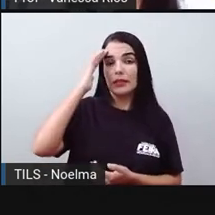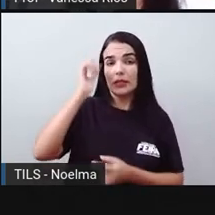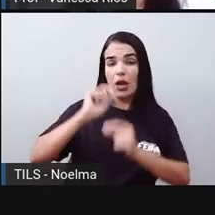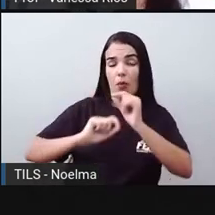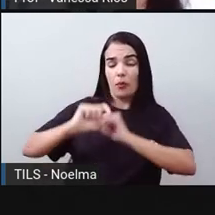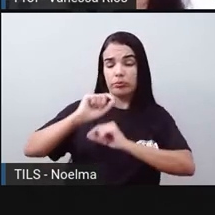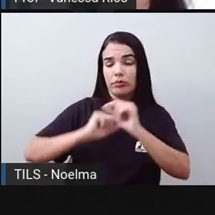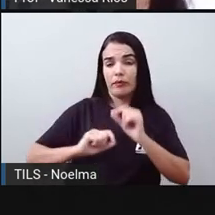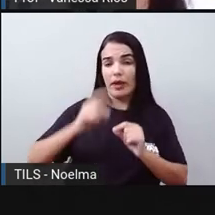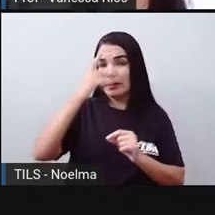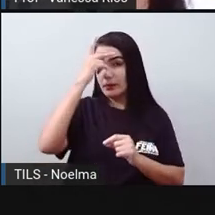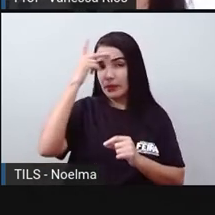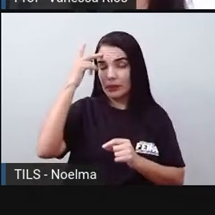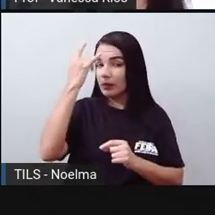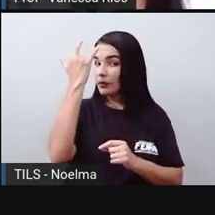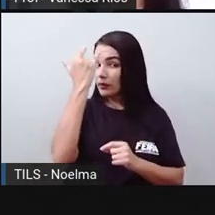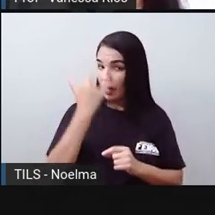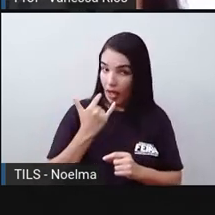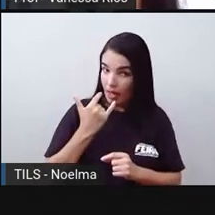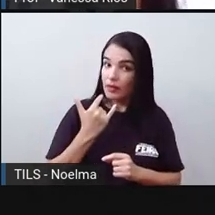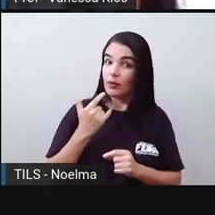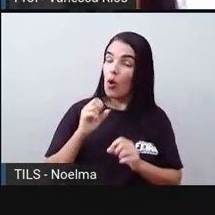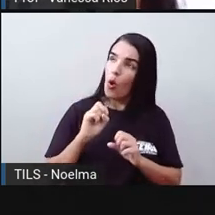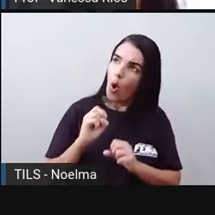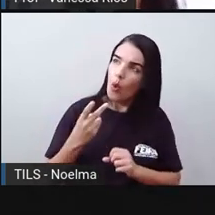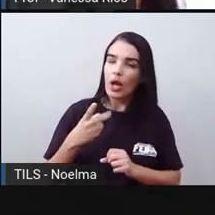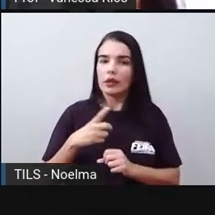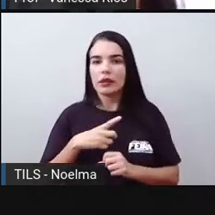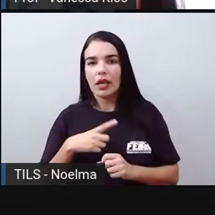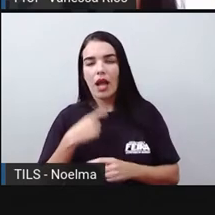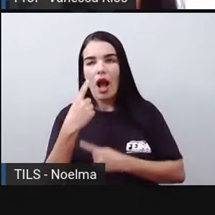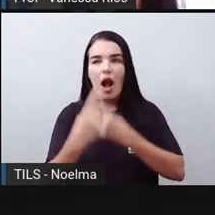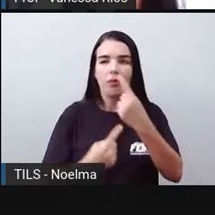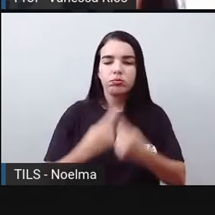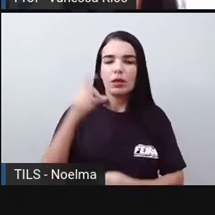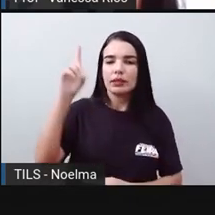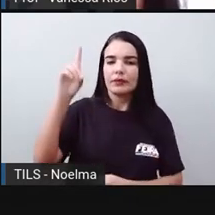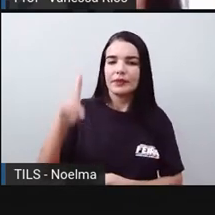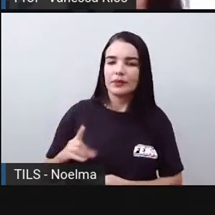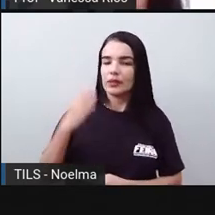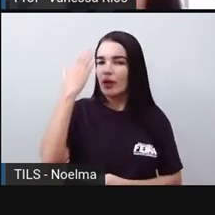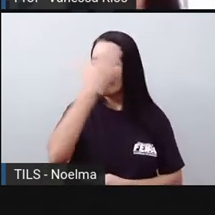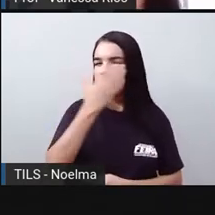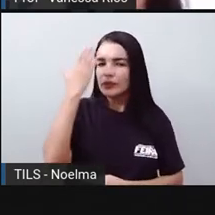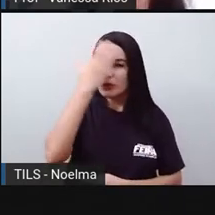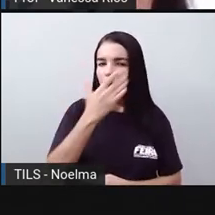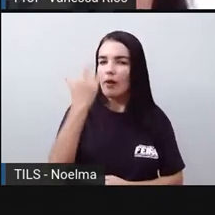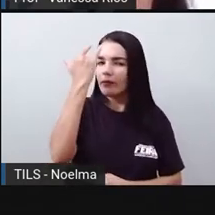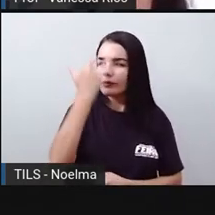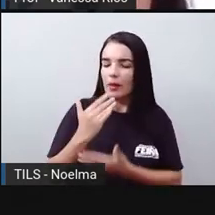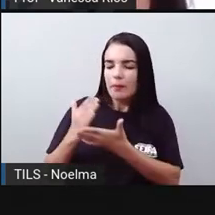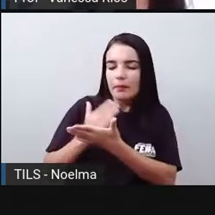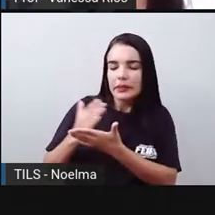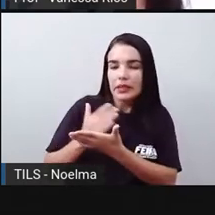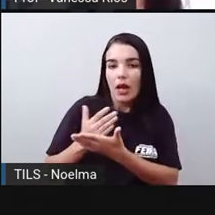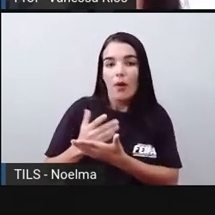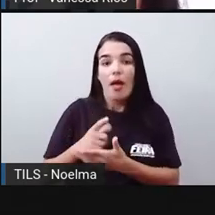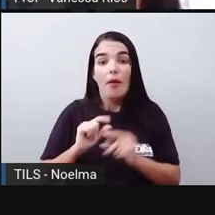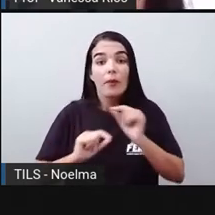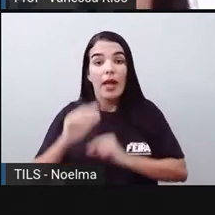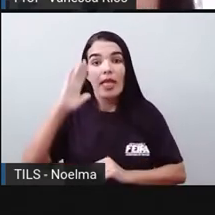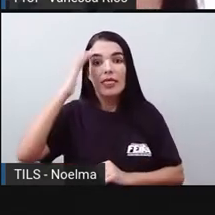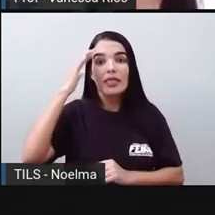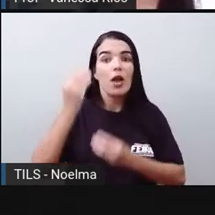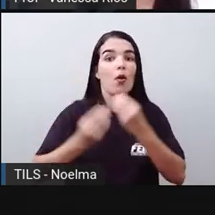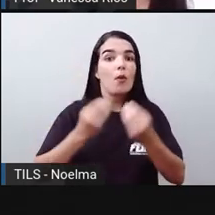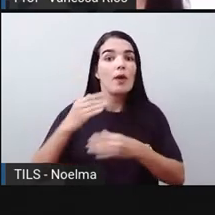são cegas, ou possuem aí algum tipo de deficiência visual parcial, para entender então